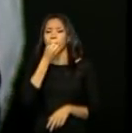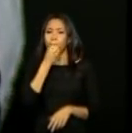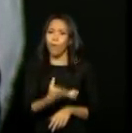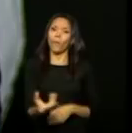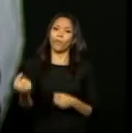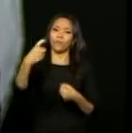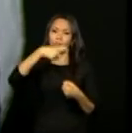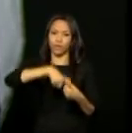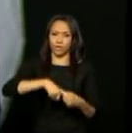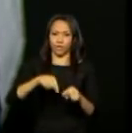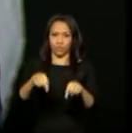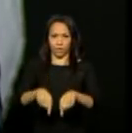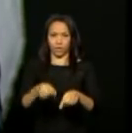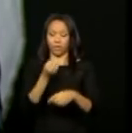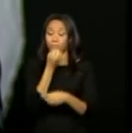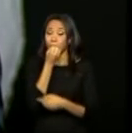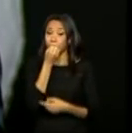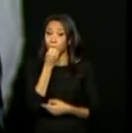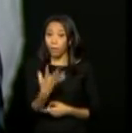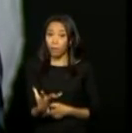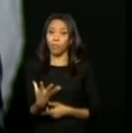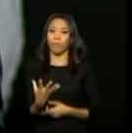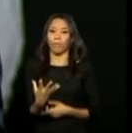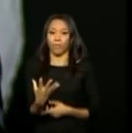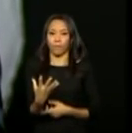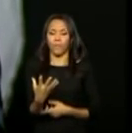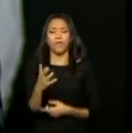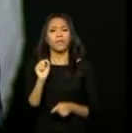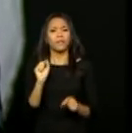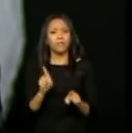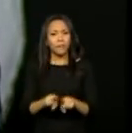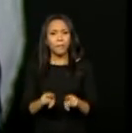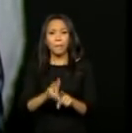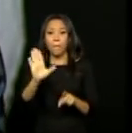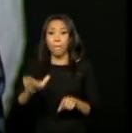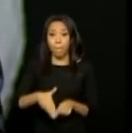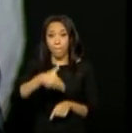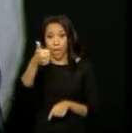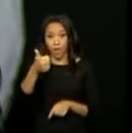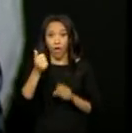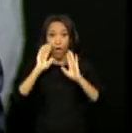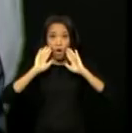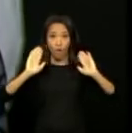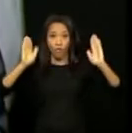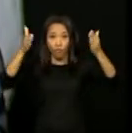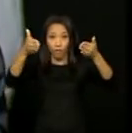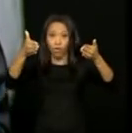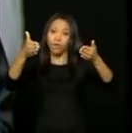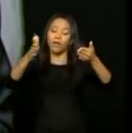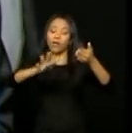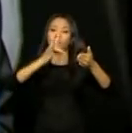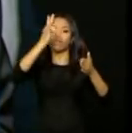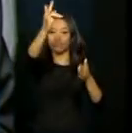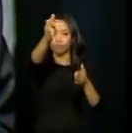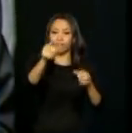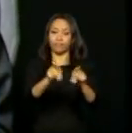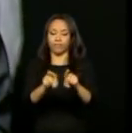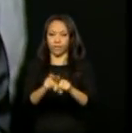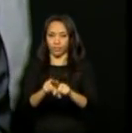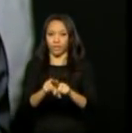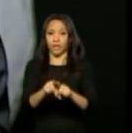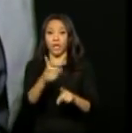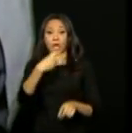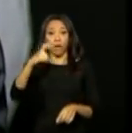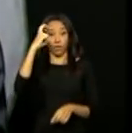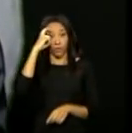de volta. É muito bom. E é melhor ainda fazê-lo olhando para frente. O entendimento da